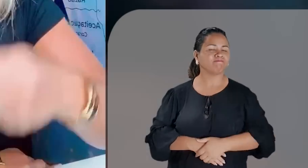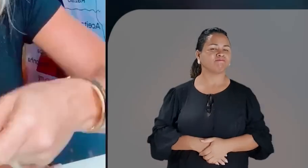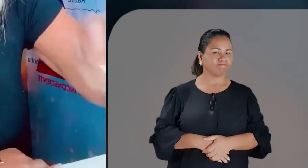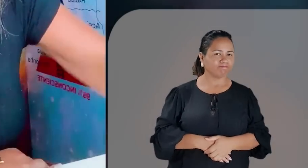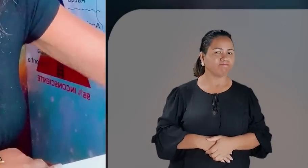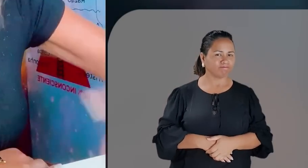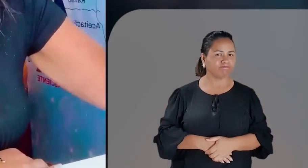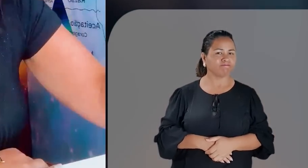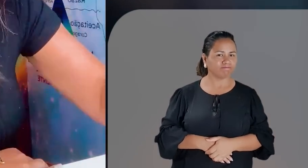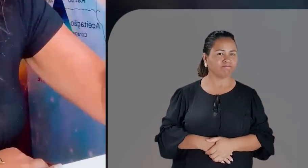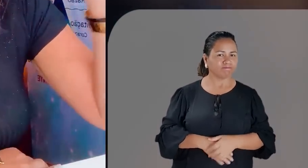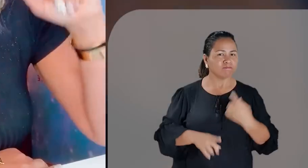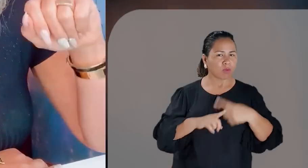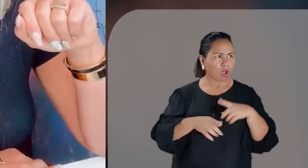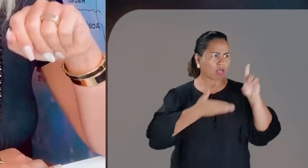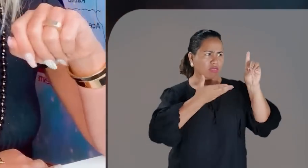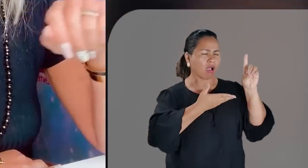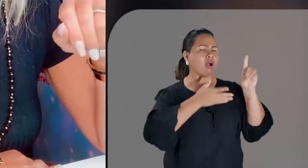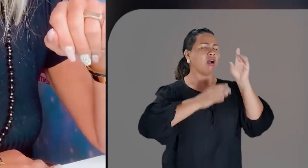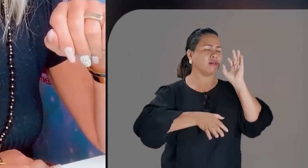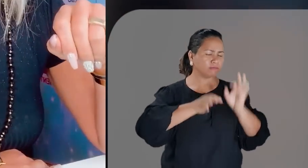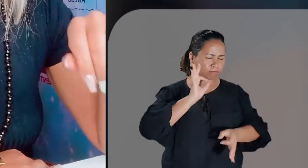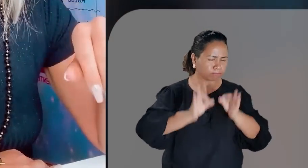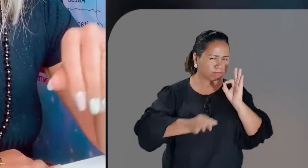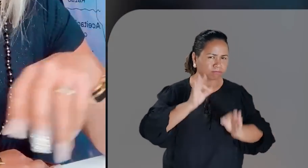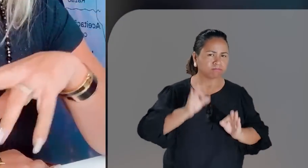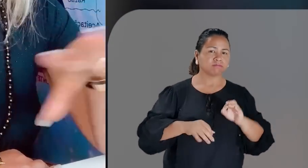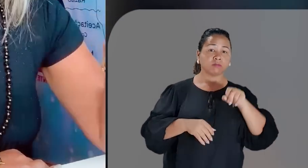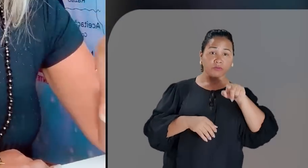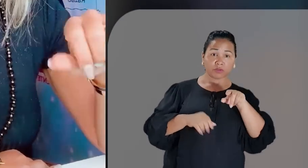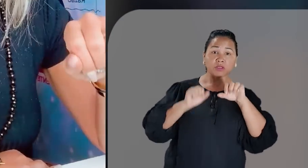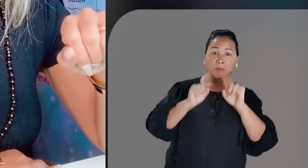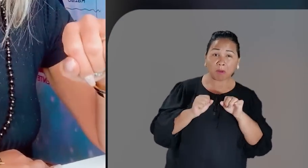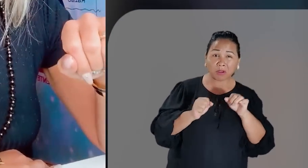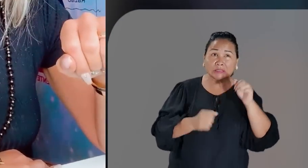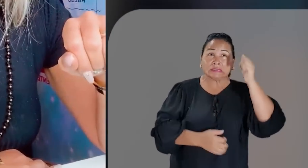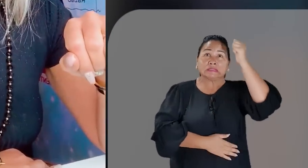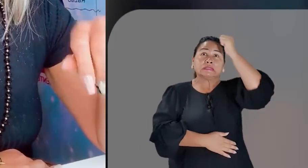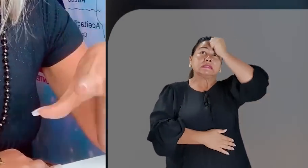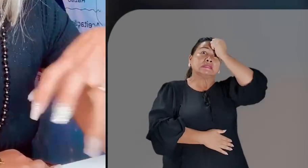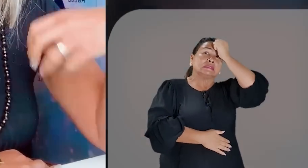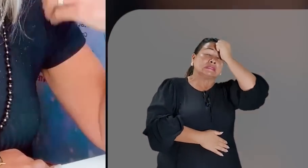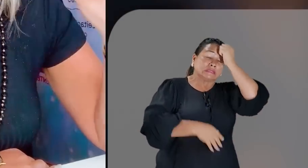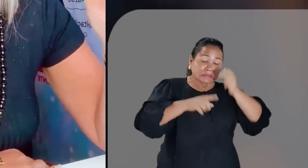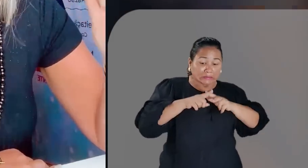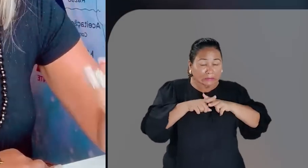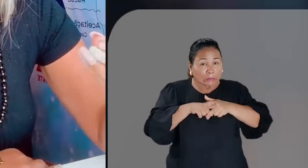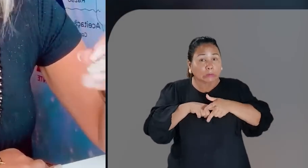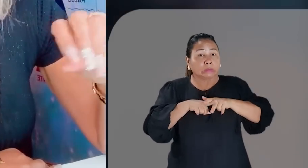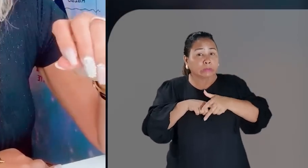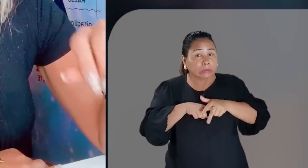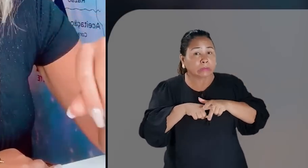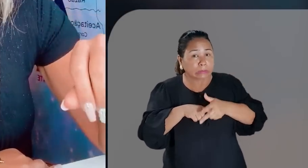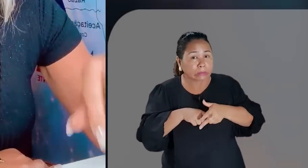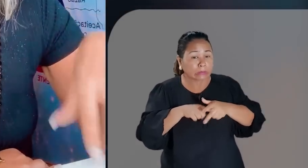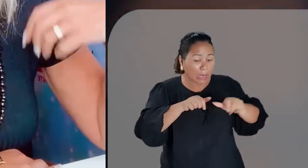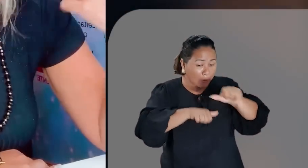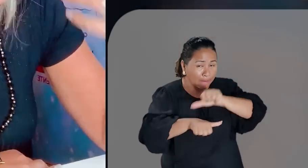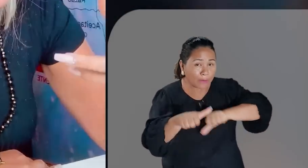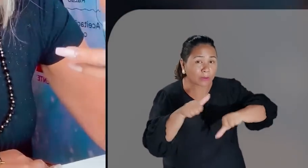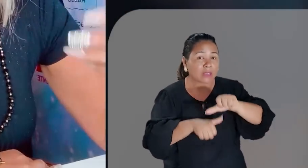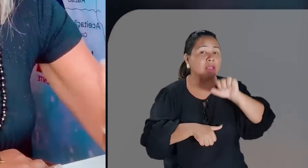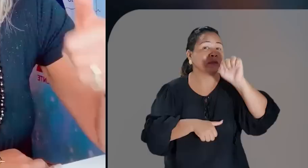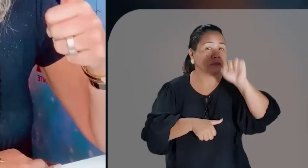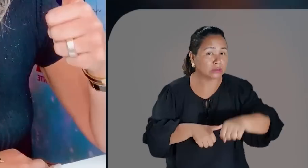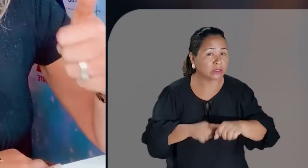pagar a conta? Vai pagar a conta. Não existe como não pagar a conta. Você pode arrumar essa história? Consertar